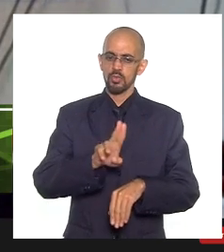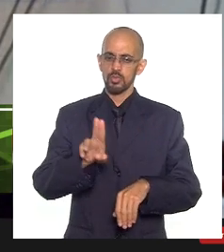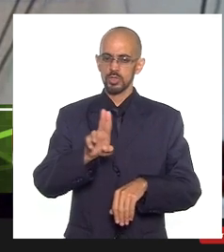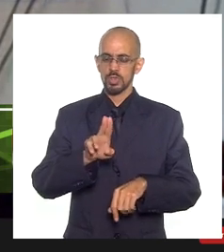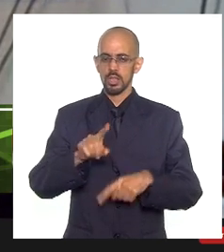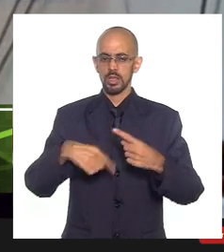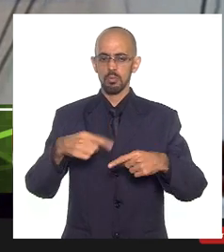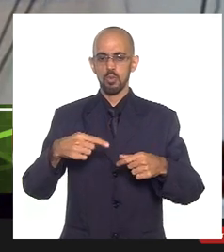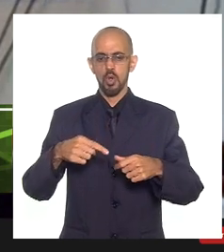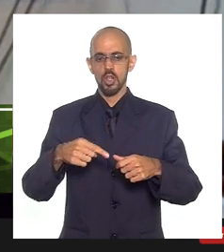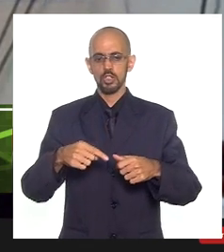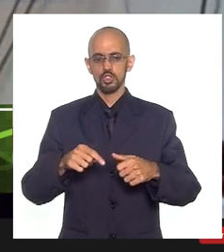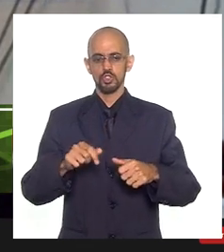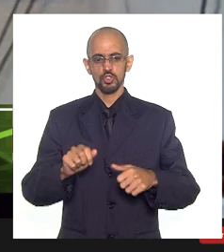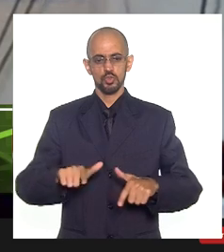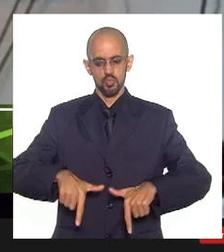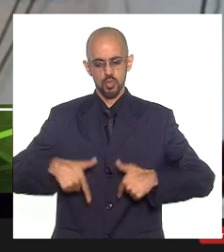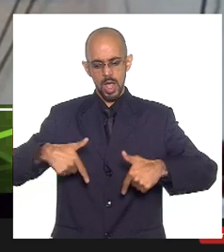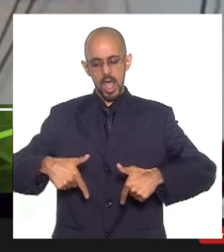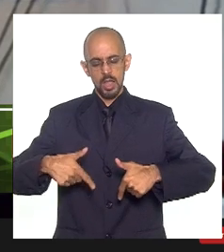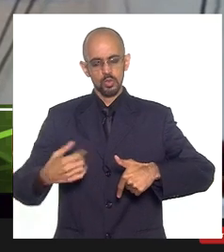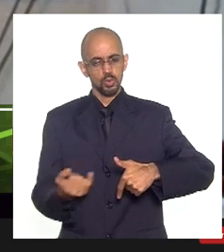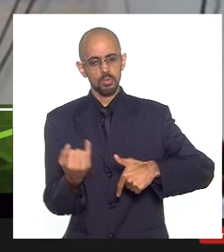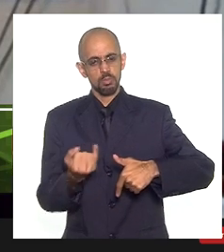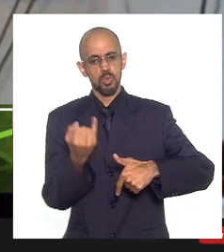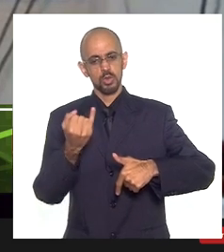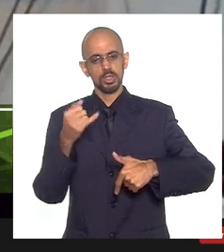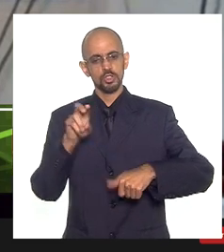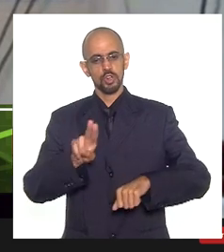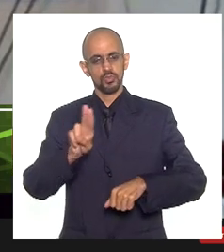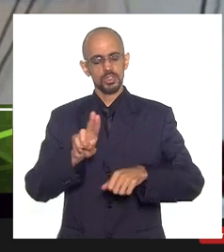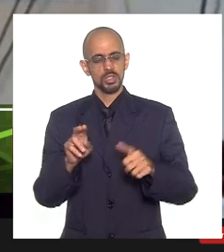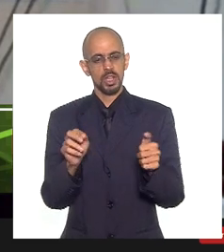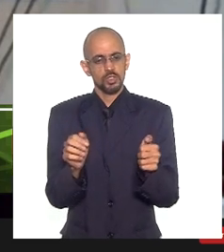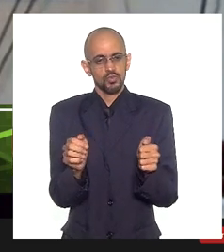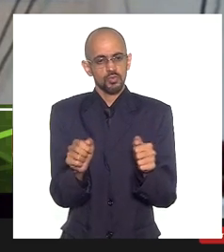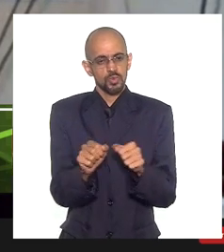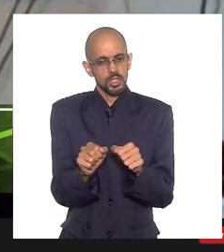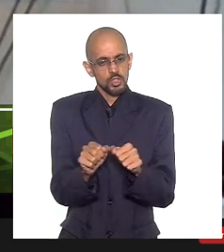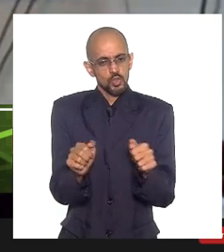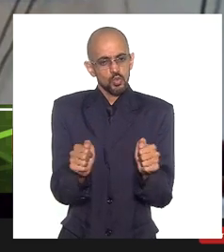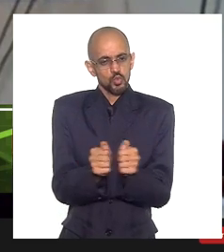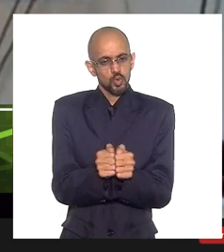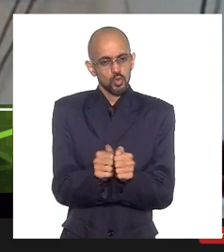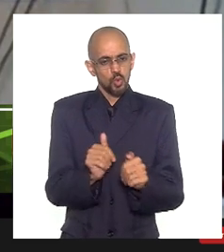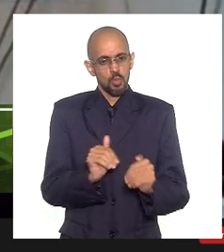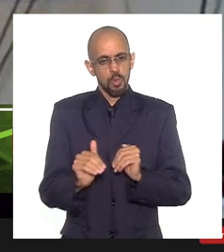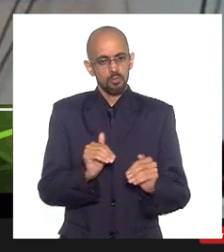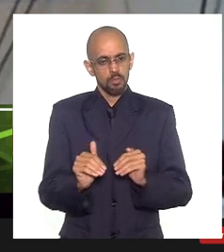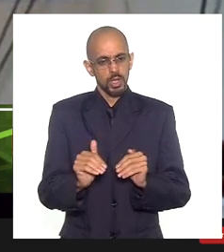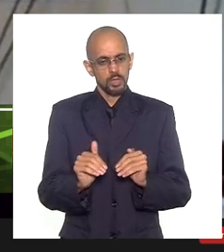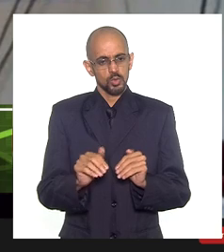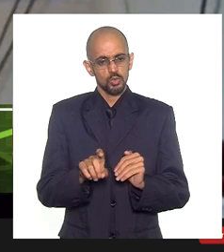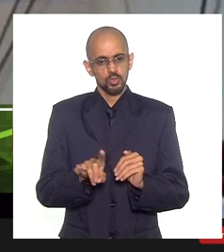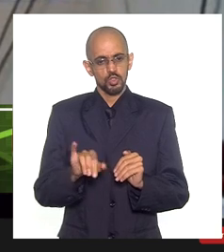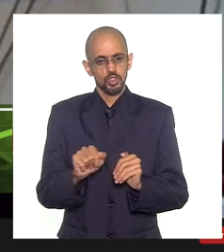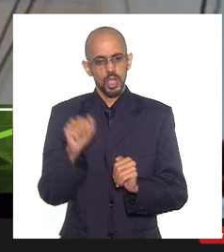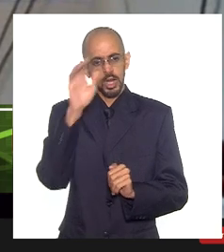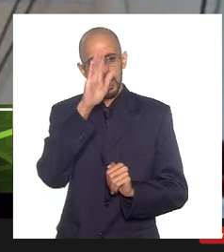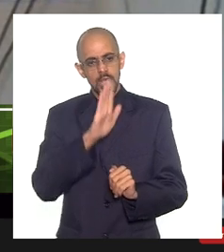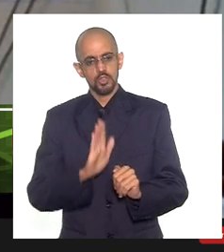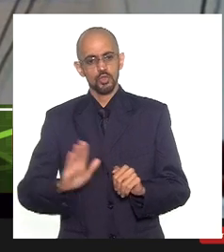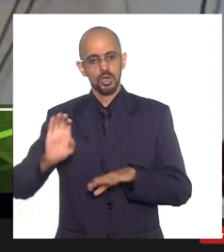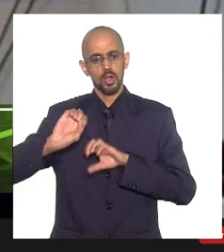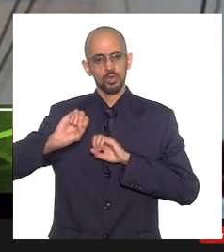ato um ato importante que a universidade fez junto com os movimentos sociais no dia nacional da educação que foi o dia